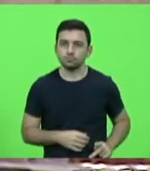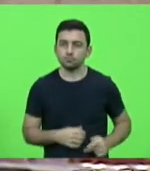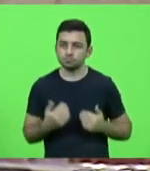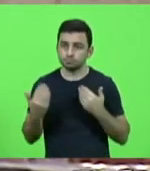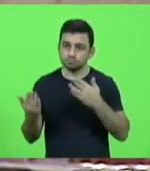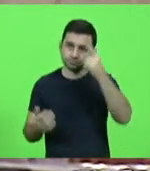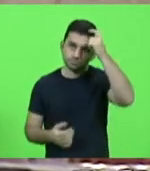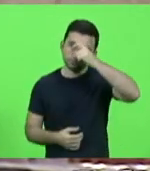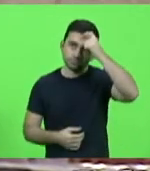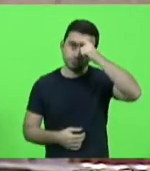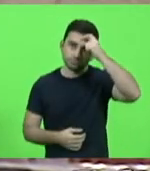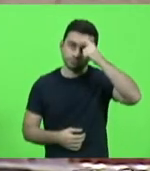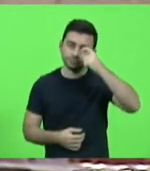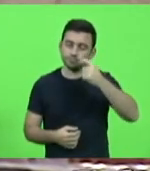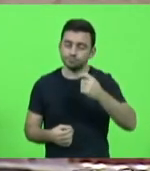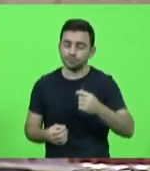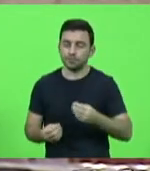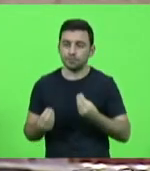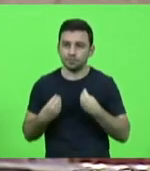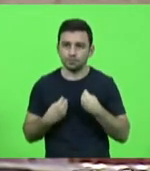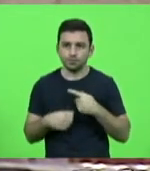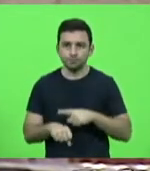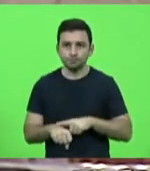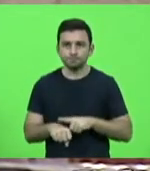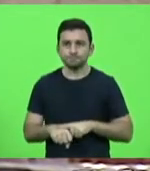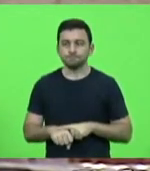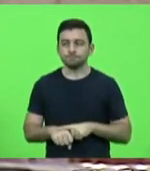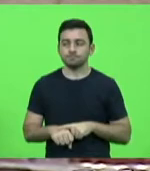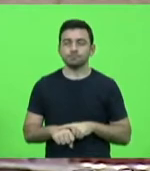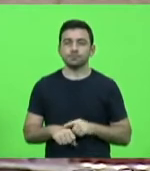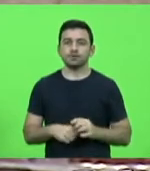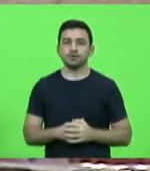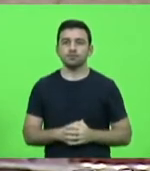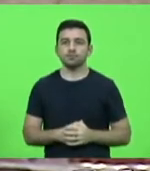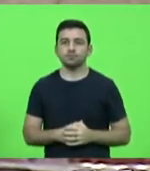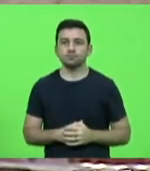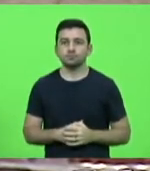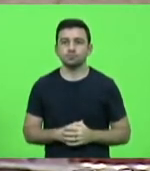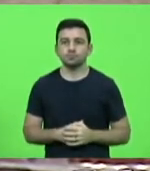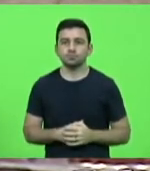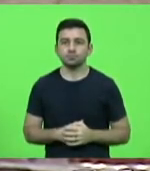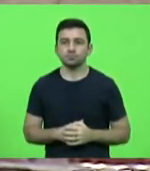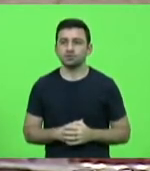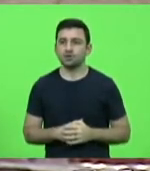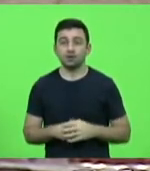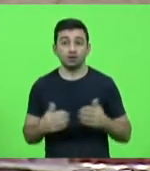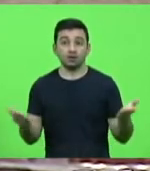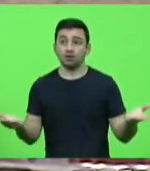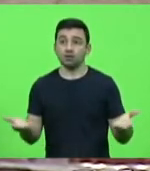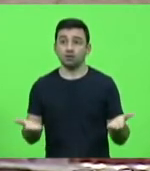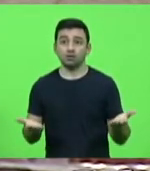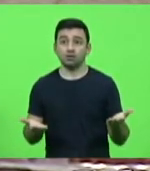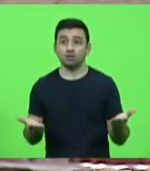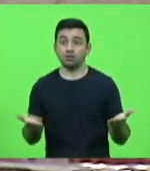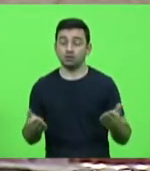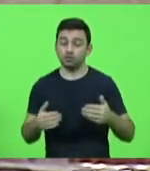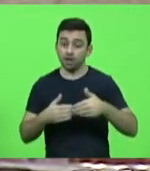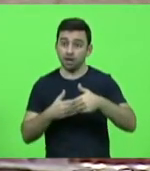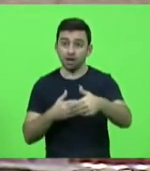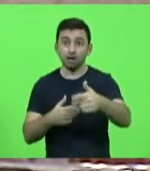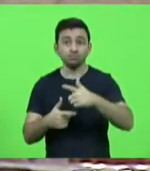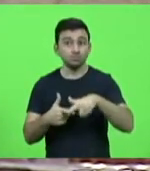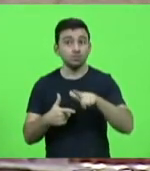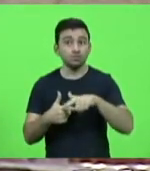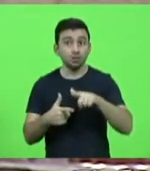Maurício, conceder uma parte. Tempos tumultuados nos esperam, né? Nas